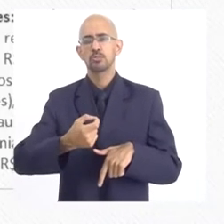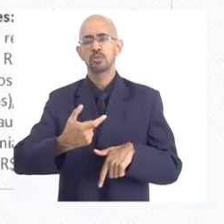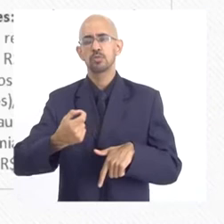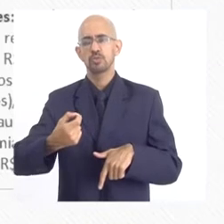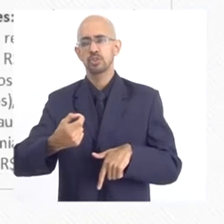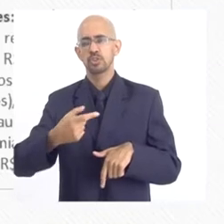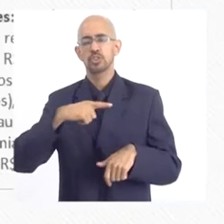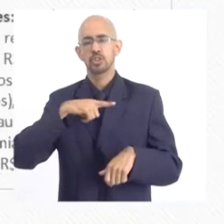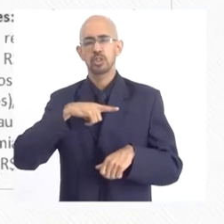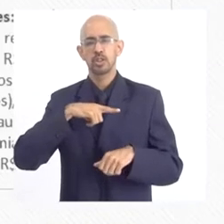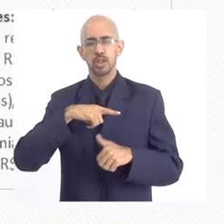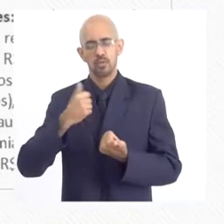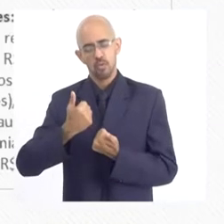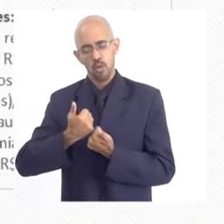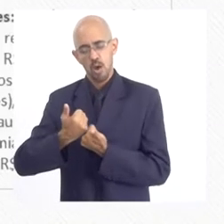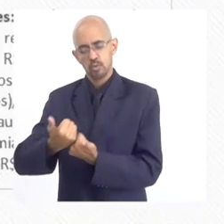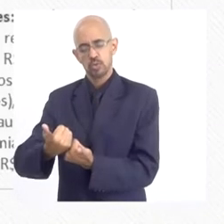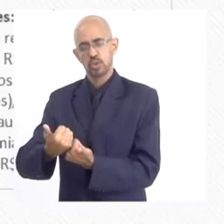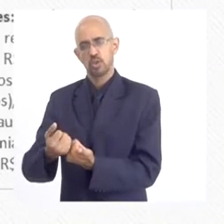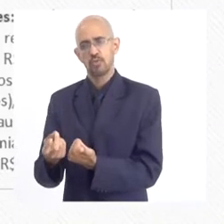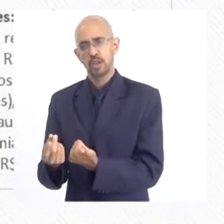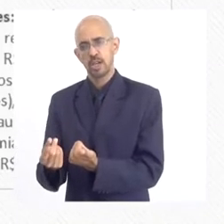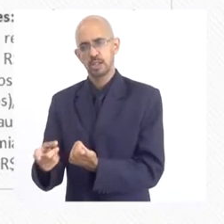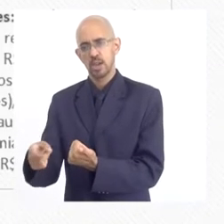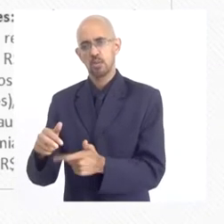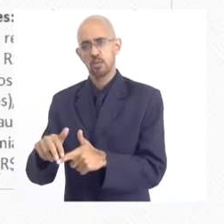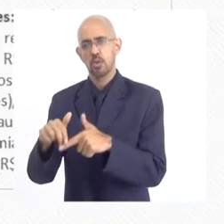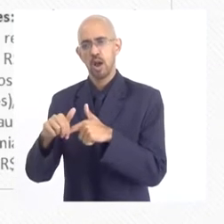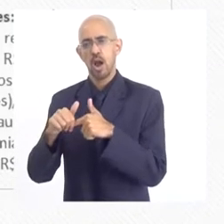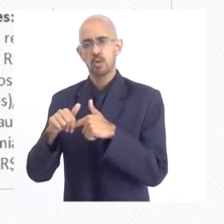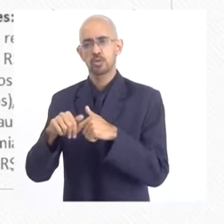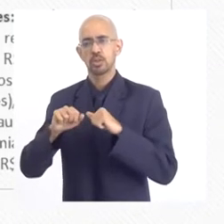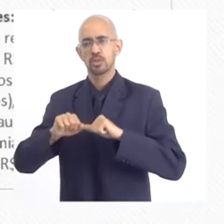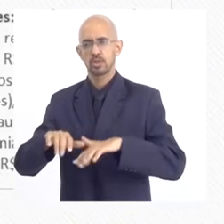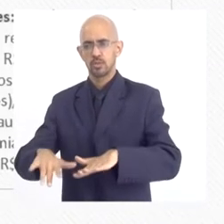financeiro para o enfrentamento da Covid, e naquela altura somou